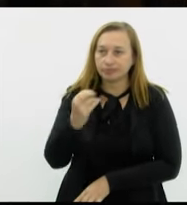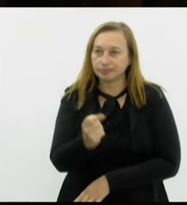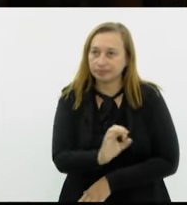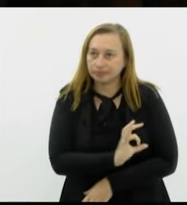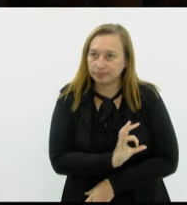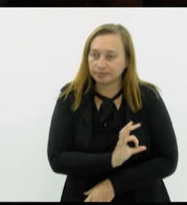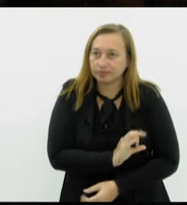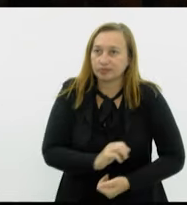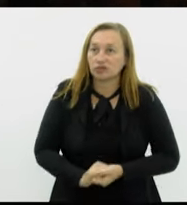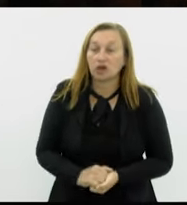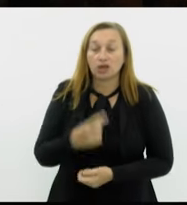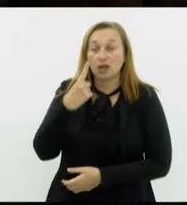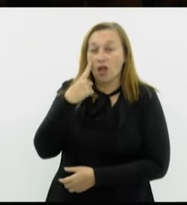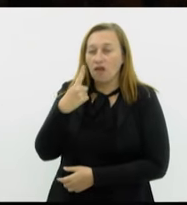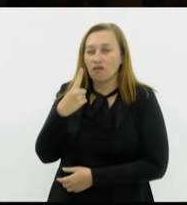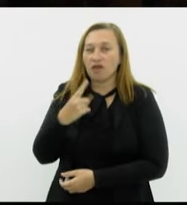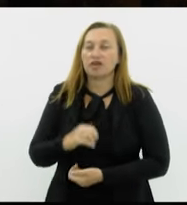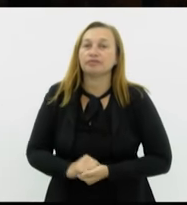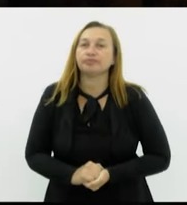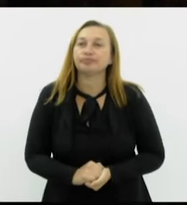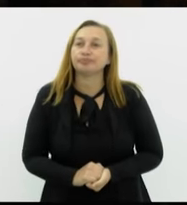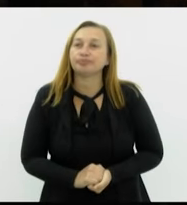é que a gente vê uma luz